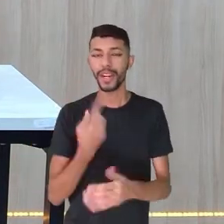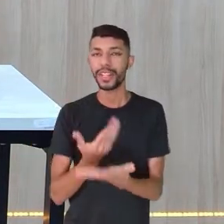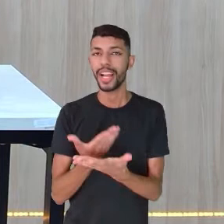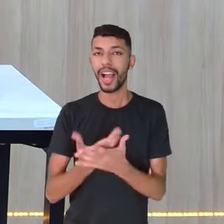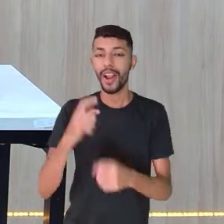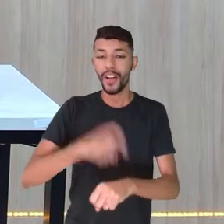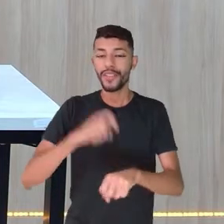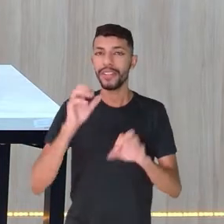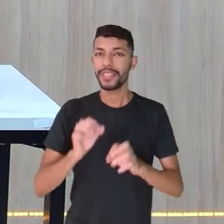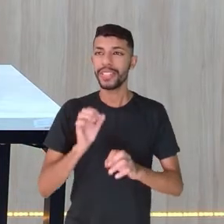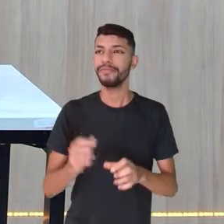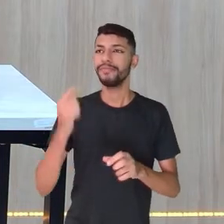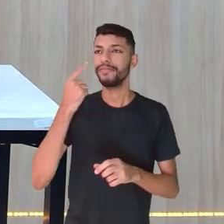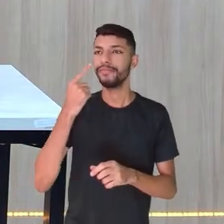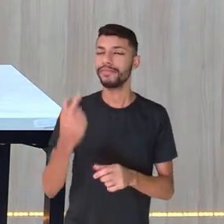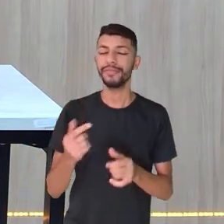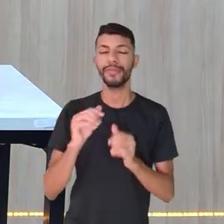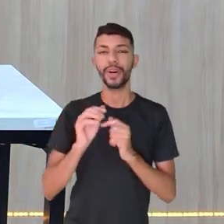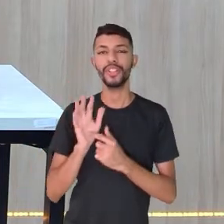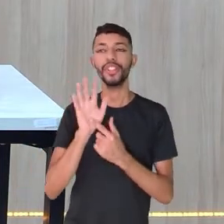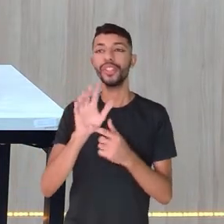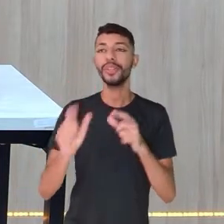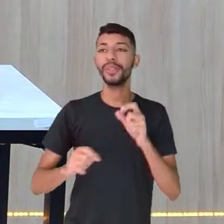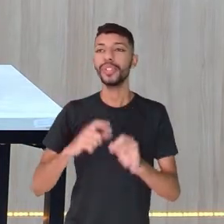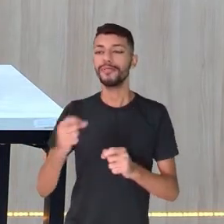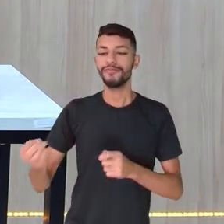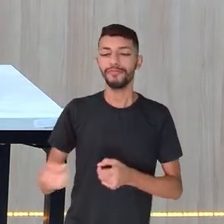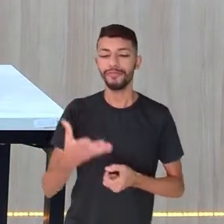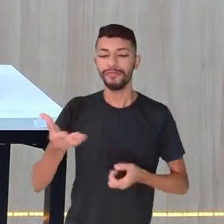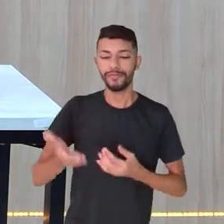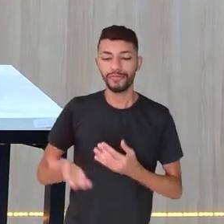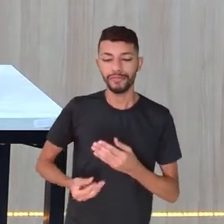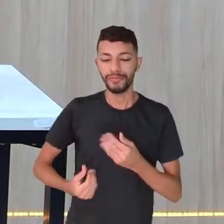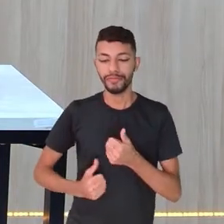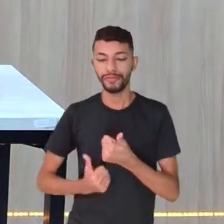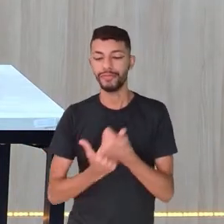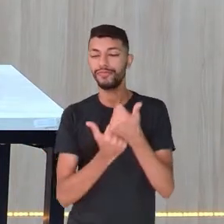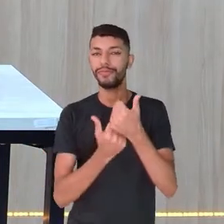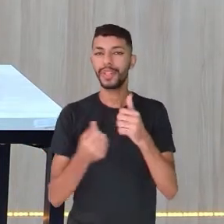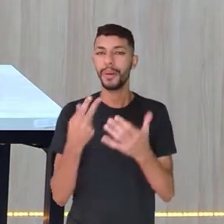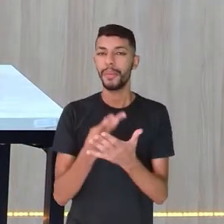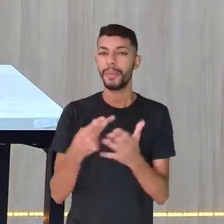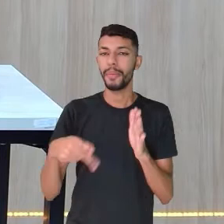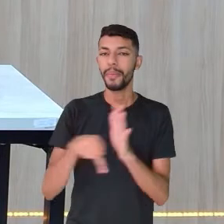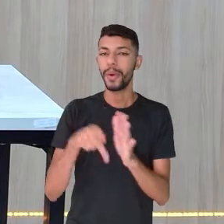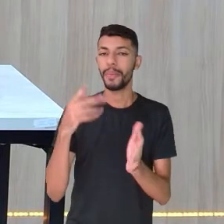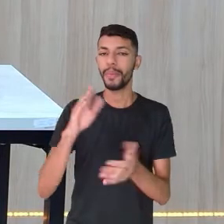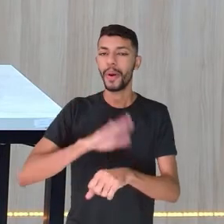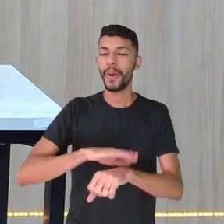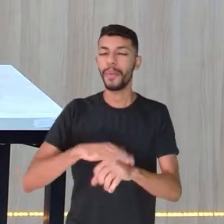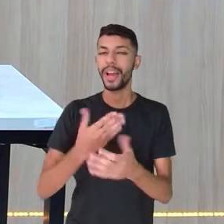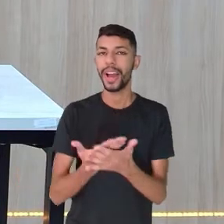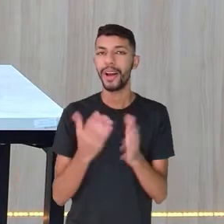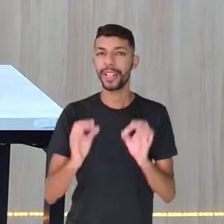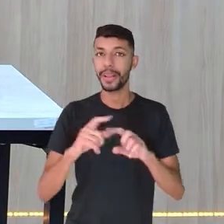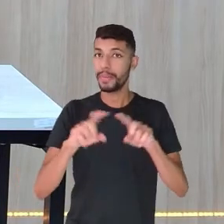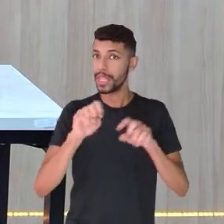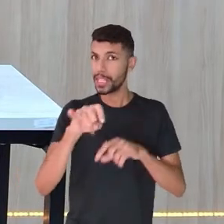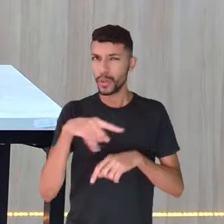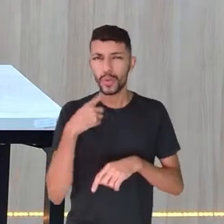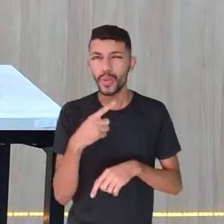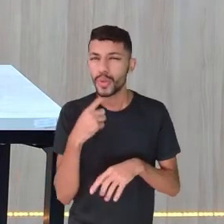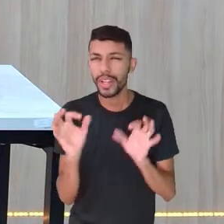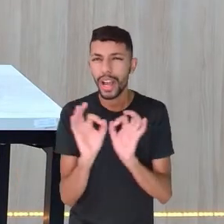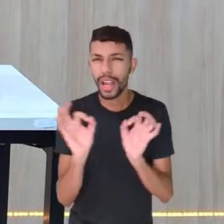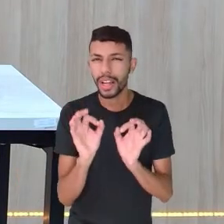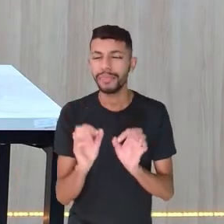novidades para a hora da aula. Mas, para quem não conseguiu ainda, tem como ver essa aula depois no YouTube. Não esquecendo